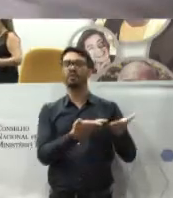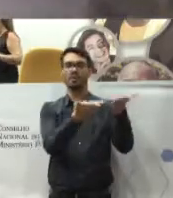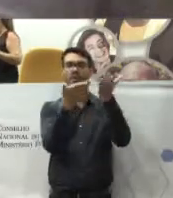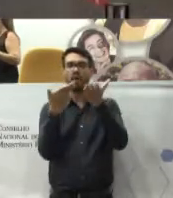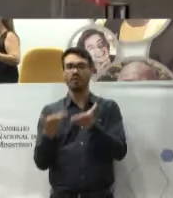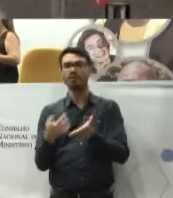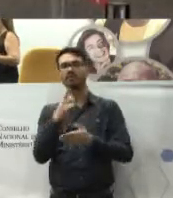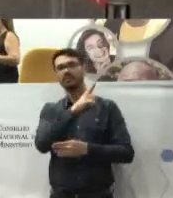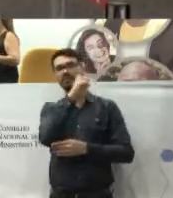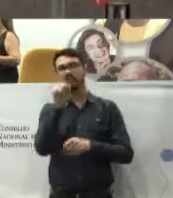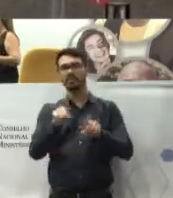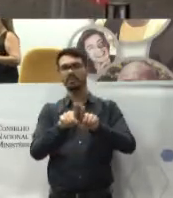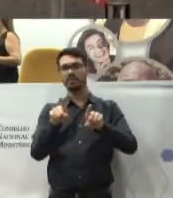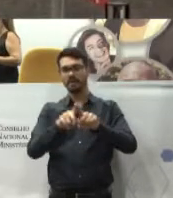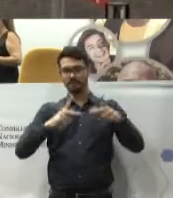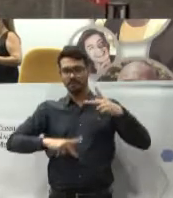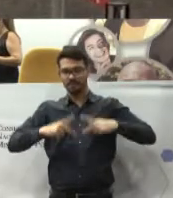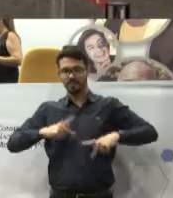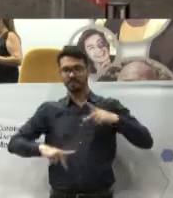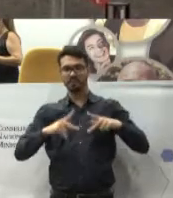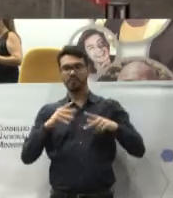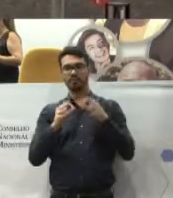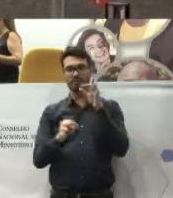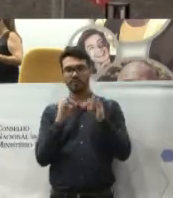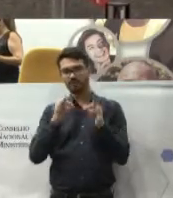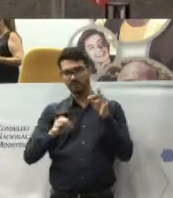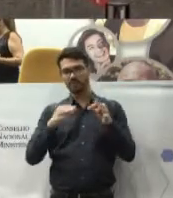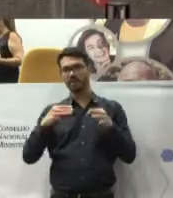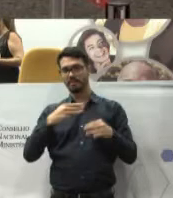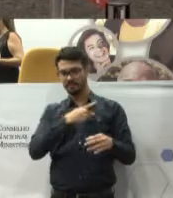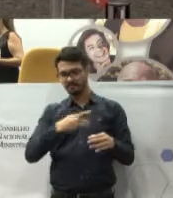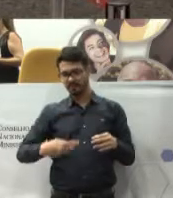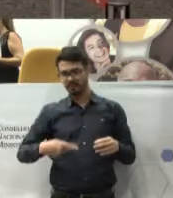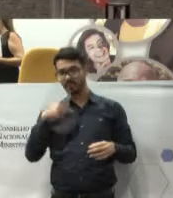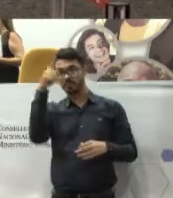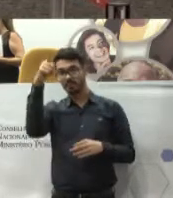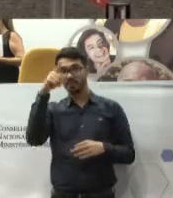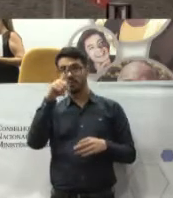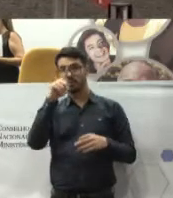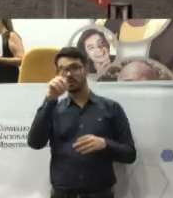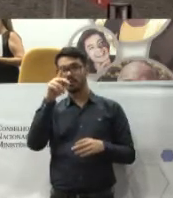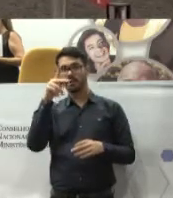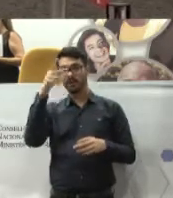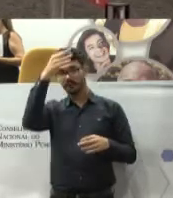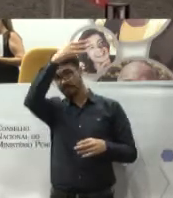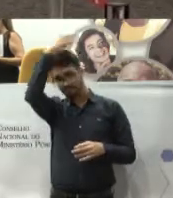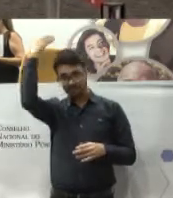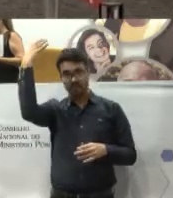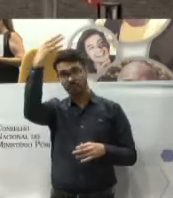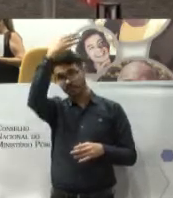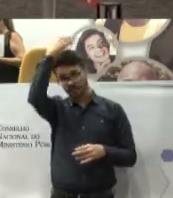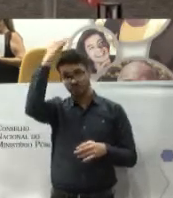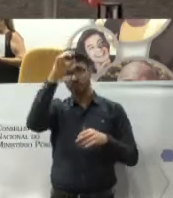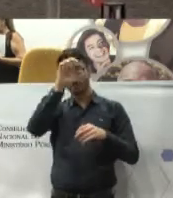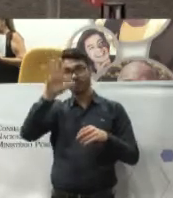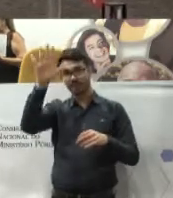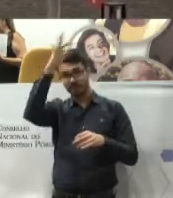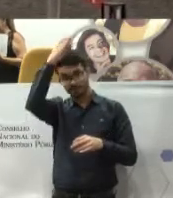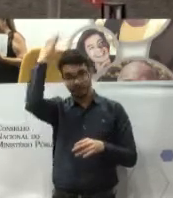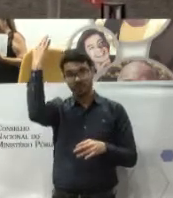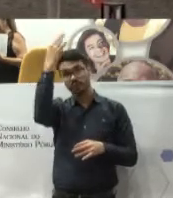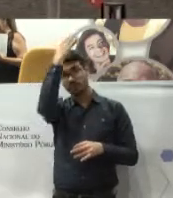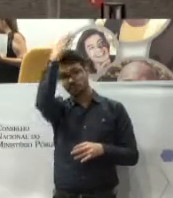Convidamos o excelentíssimo promotor de justiça do Ministério Público do Estado do Espírito Santo, Dr. Hermes Anete Júnior.